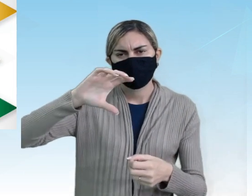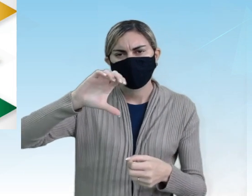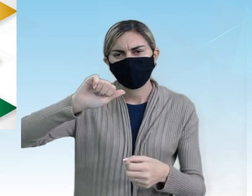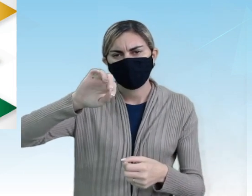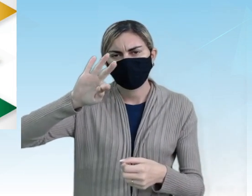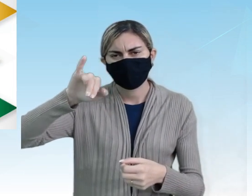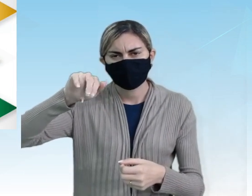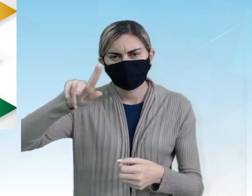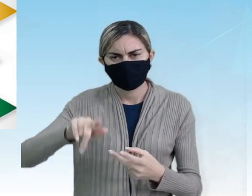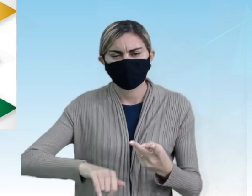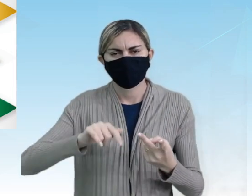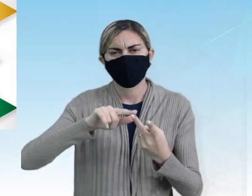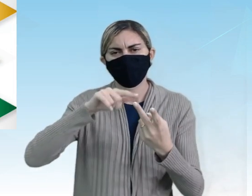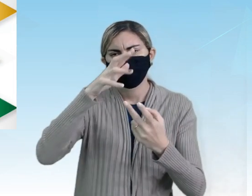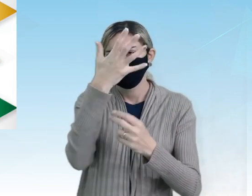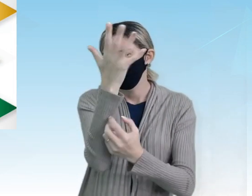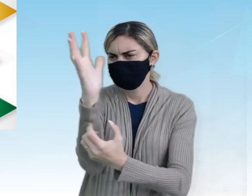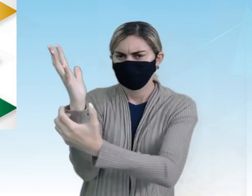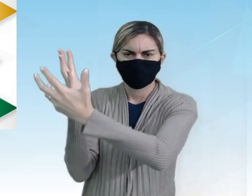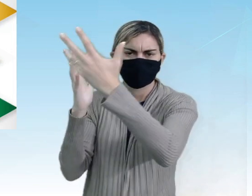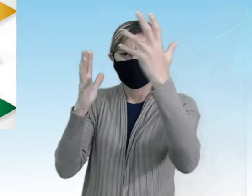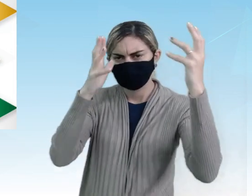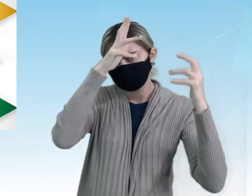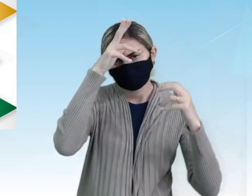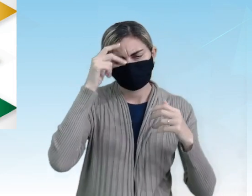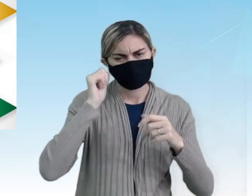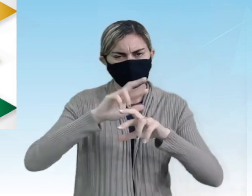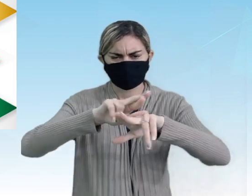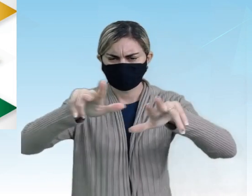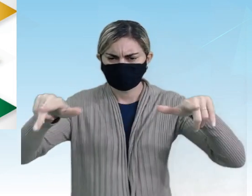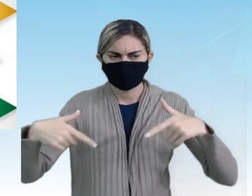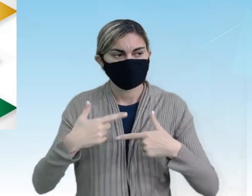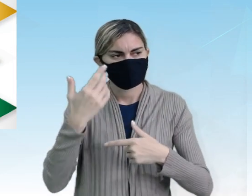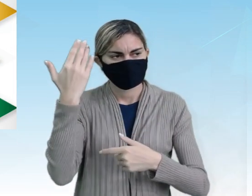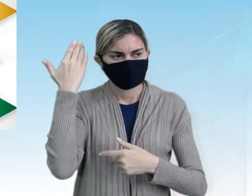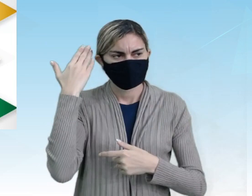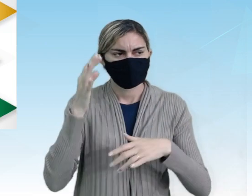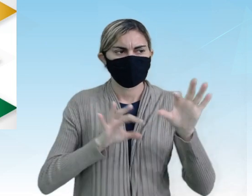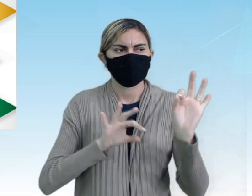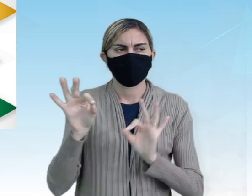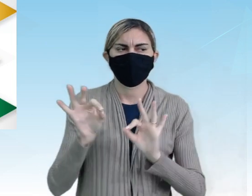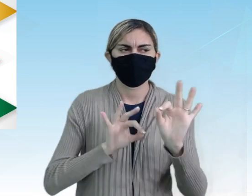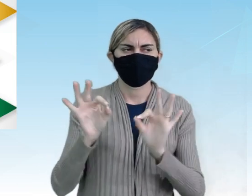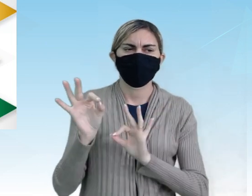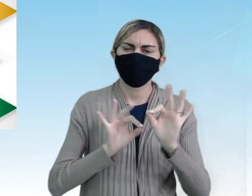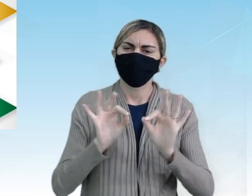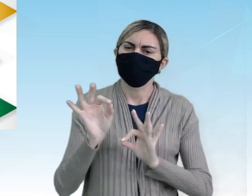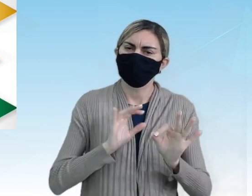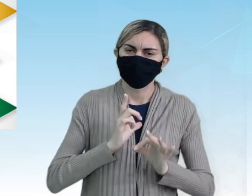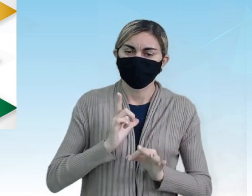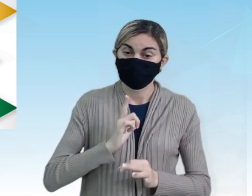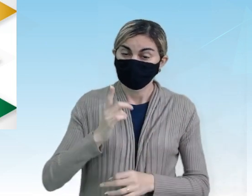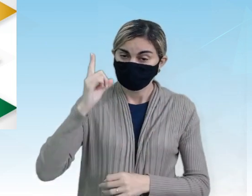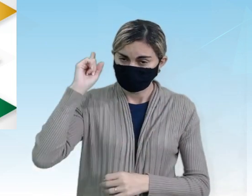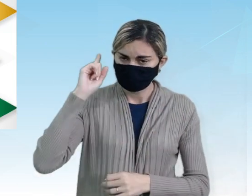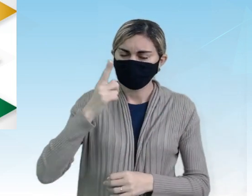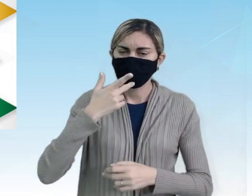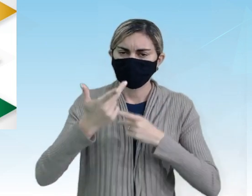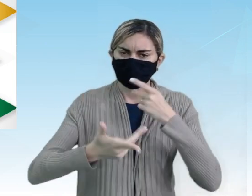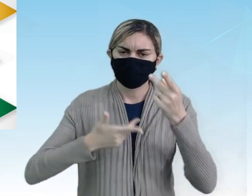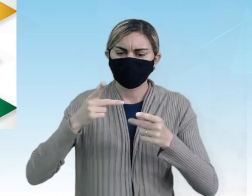Amazônica e etc. E se tratando dessa organização, a gente vai falar um pouco sobre